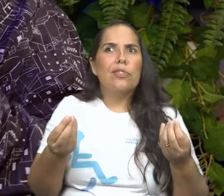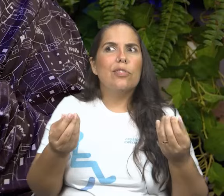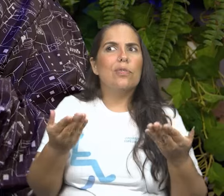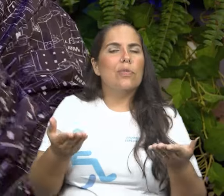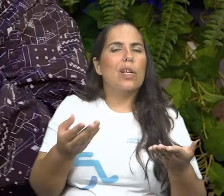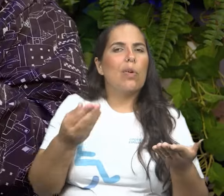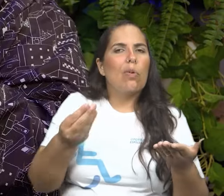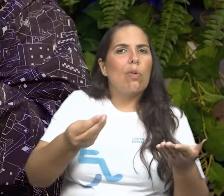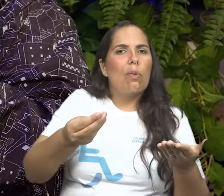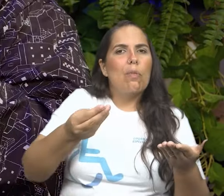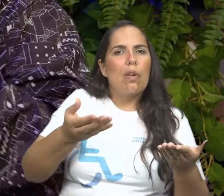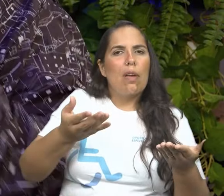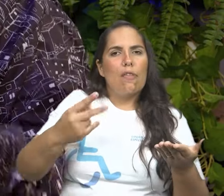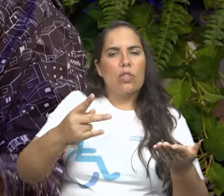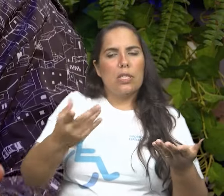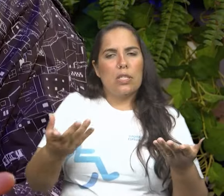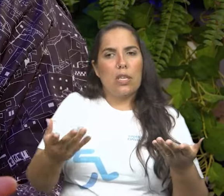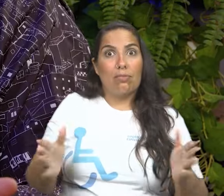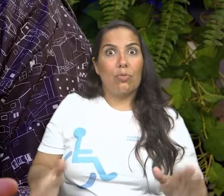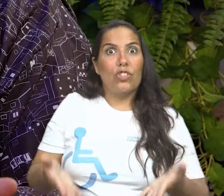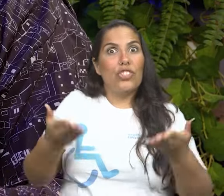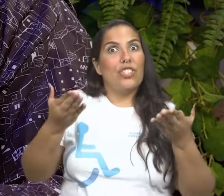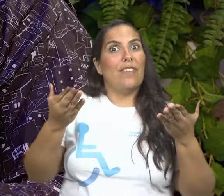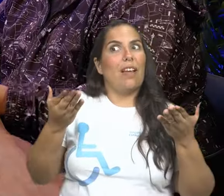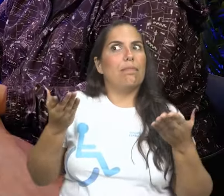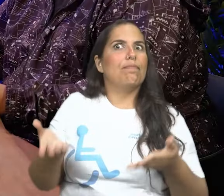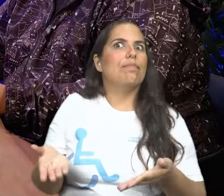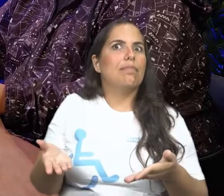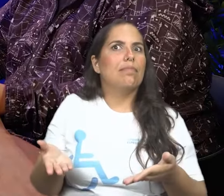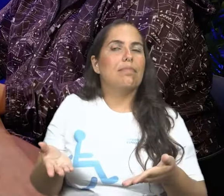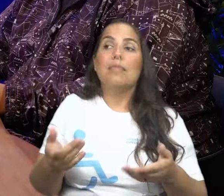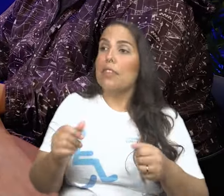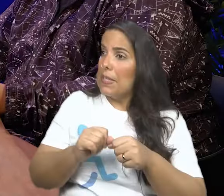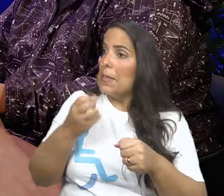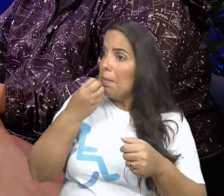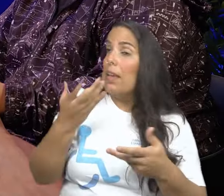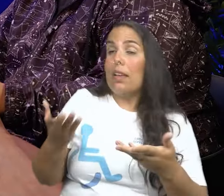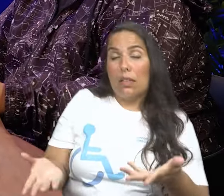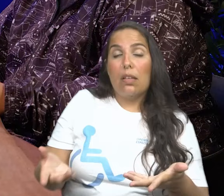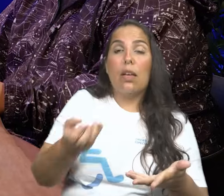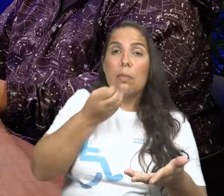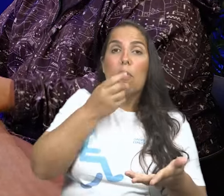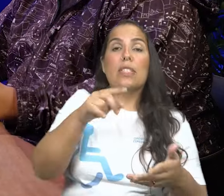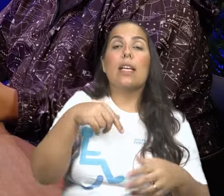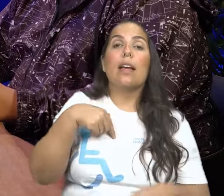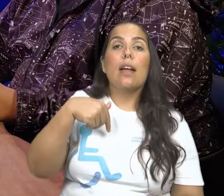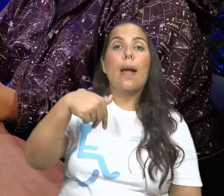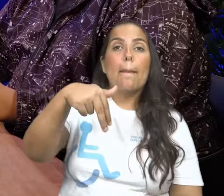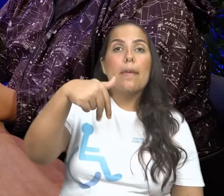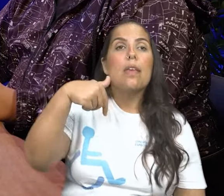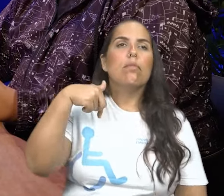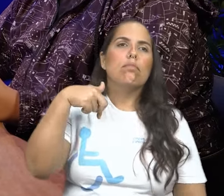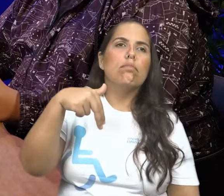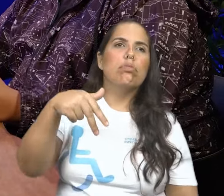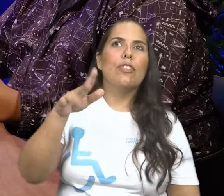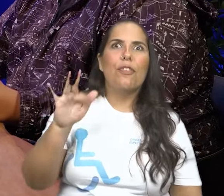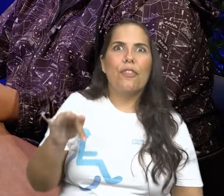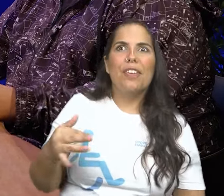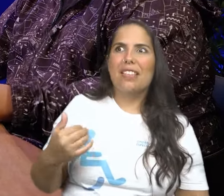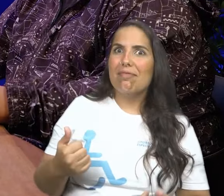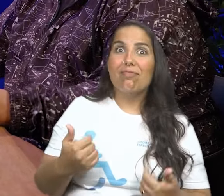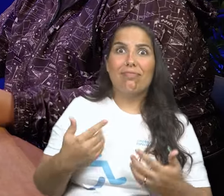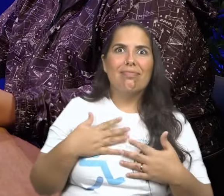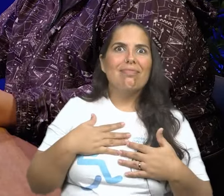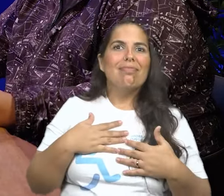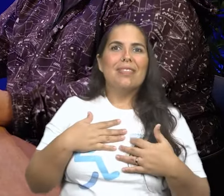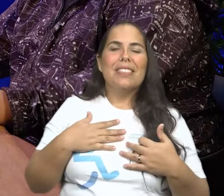não se não se motivar para tal Porque B é muito bom você queam minha quando você acaba a caminhada de 8 km não é é um